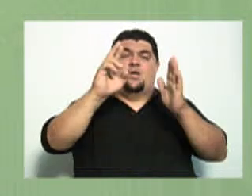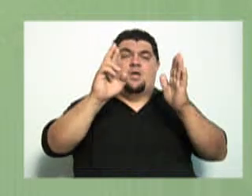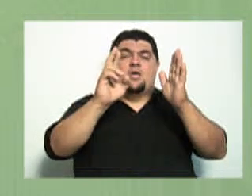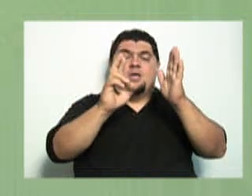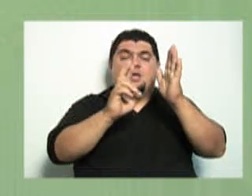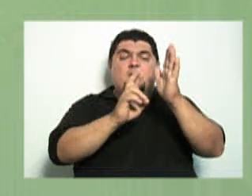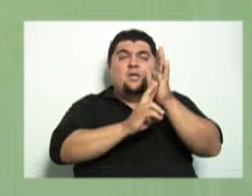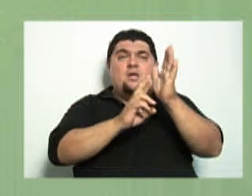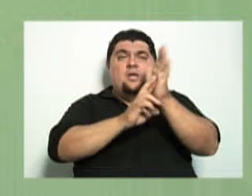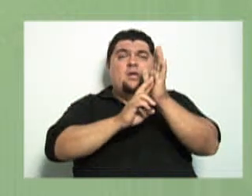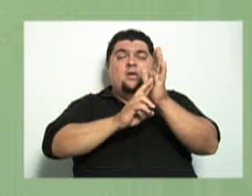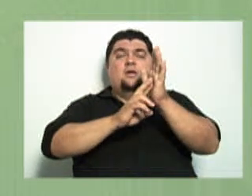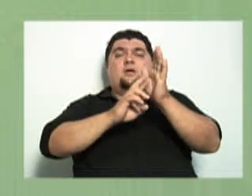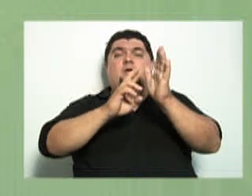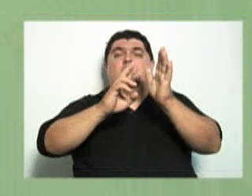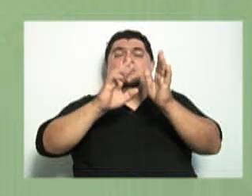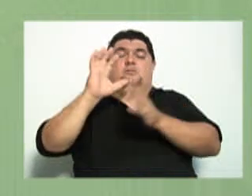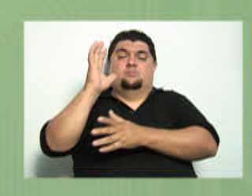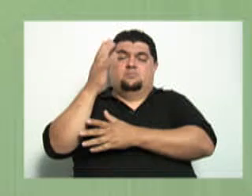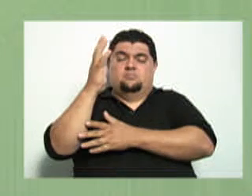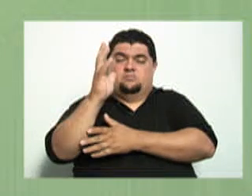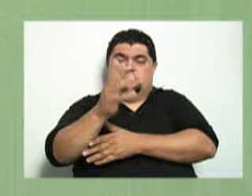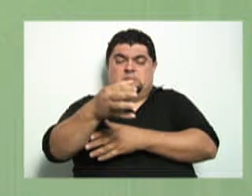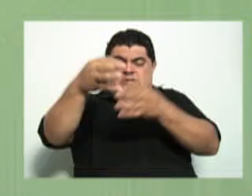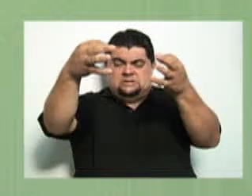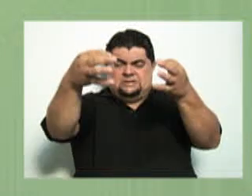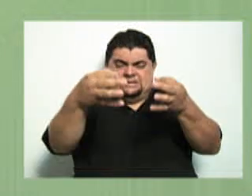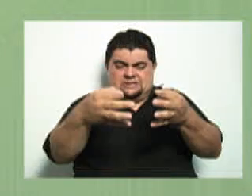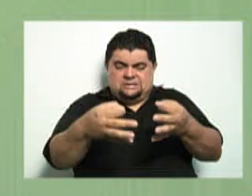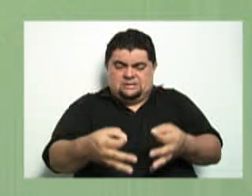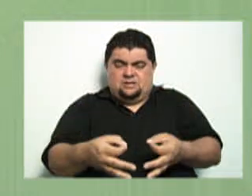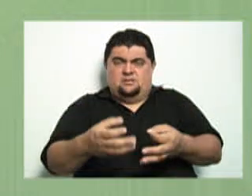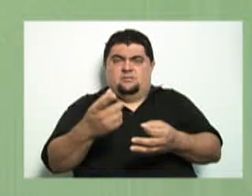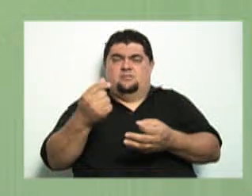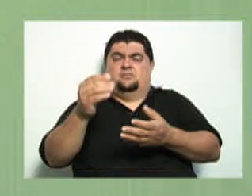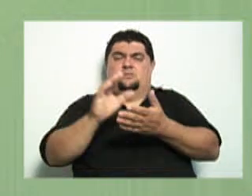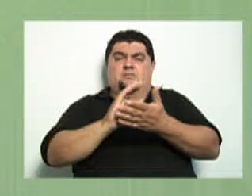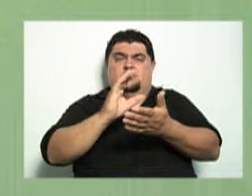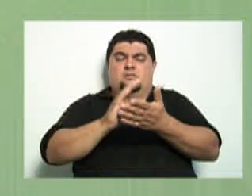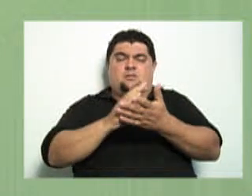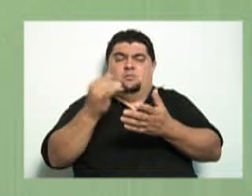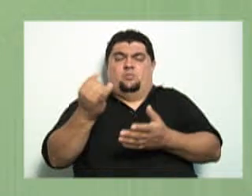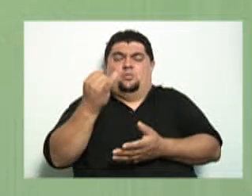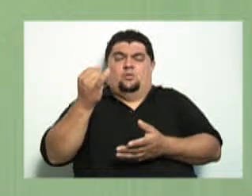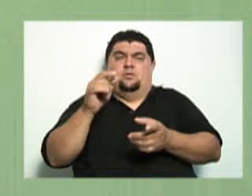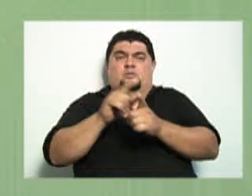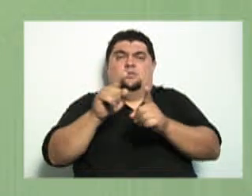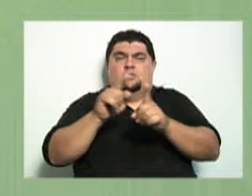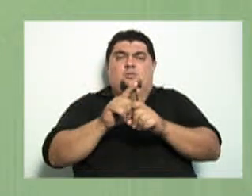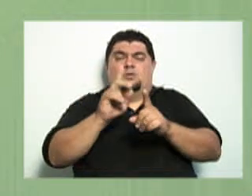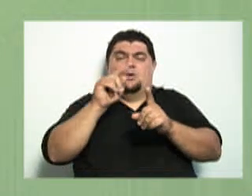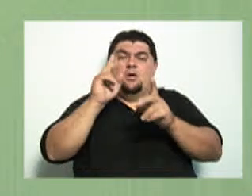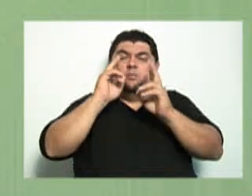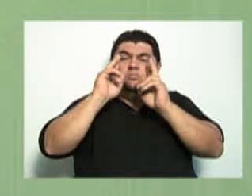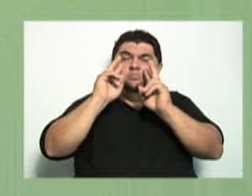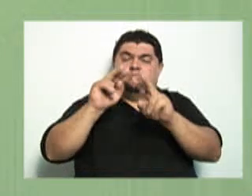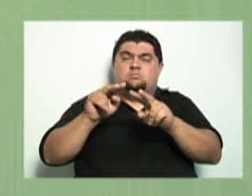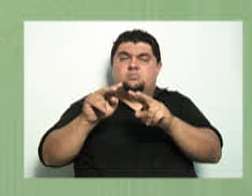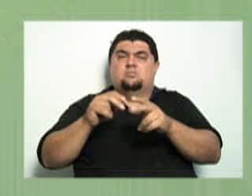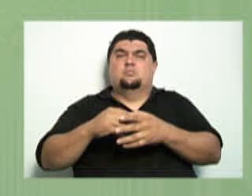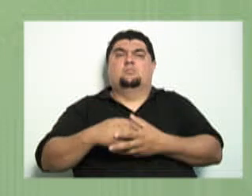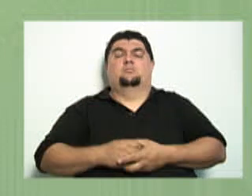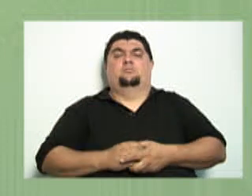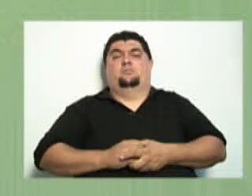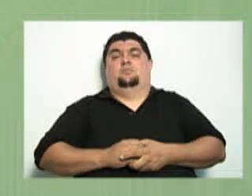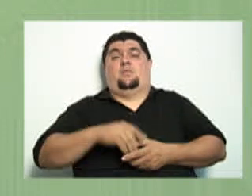socialmente justo, ambientalmente correto e economicamente viável são atingidos.